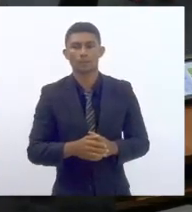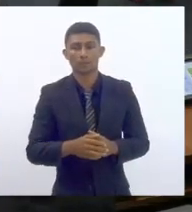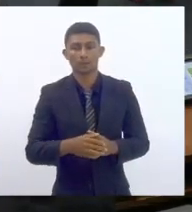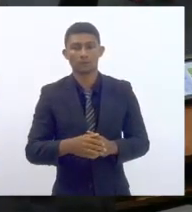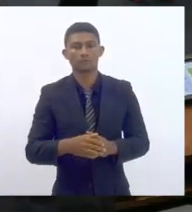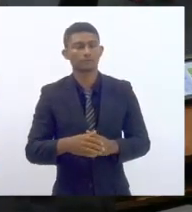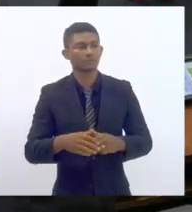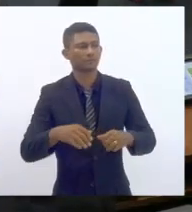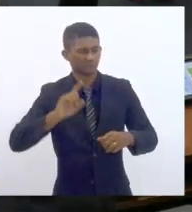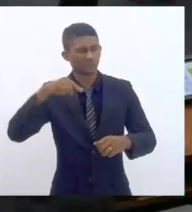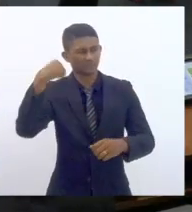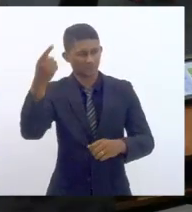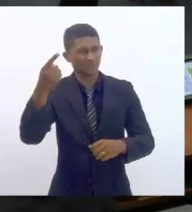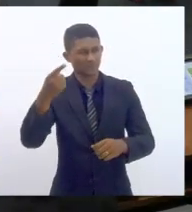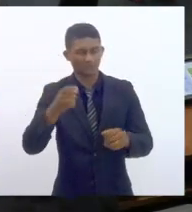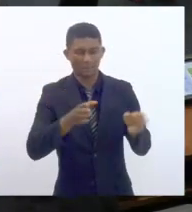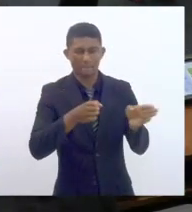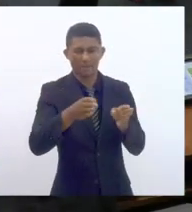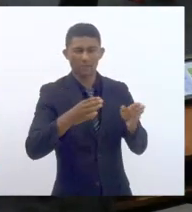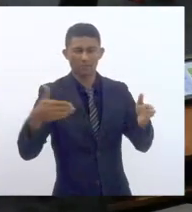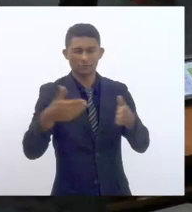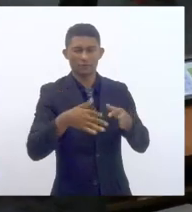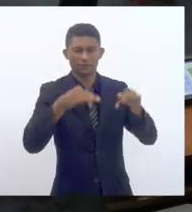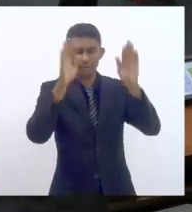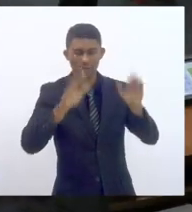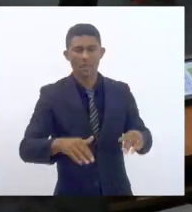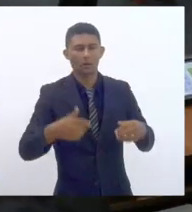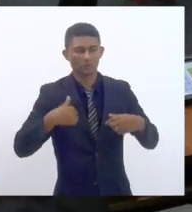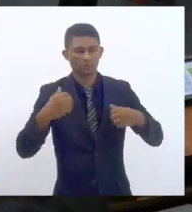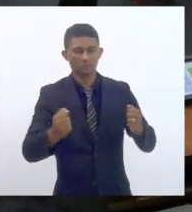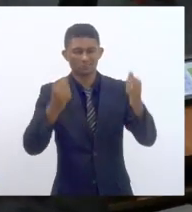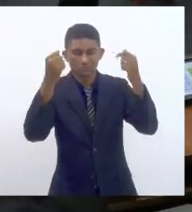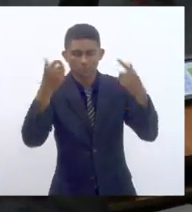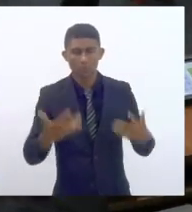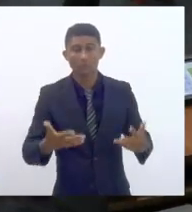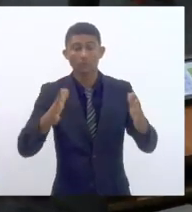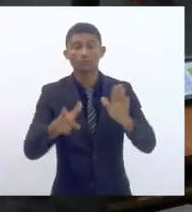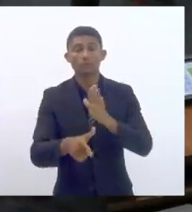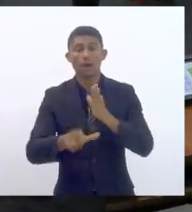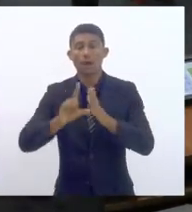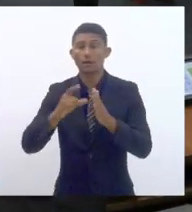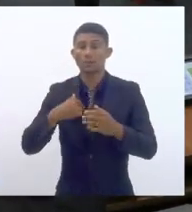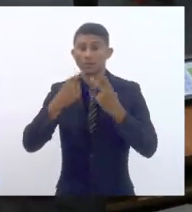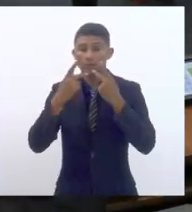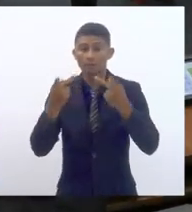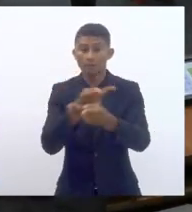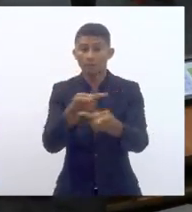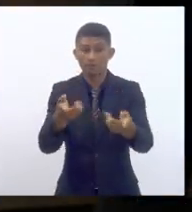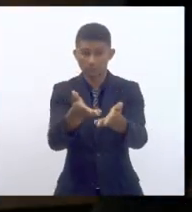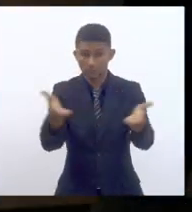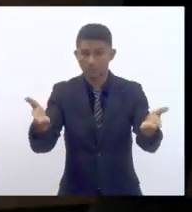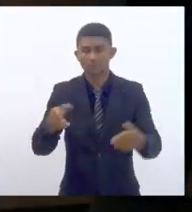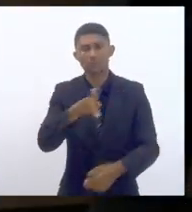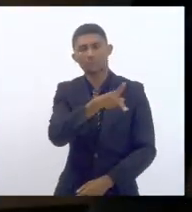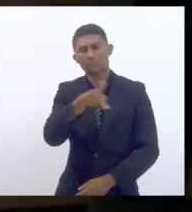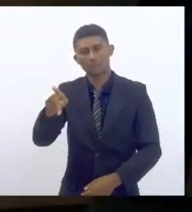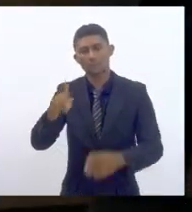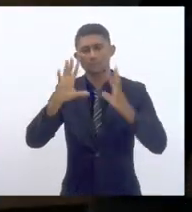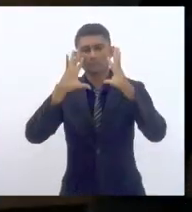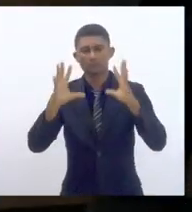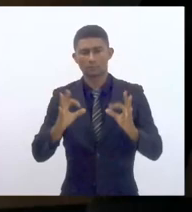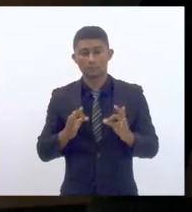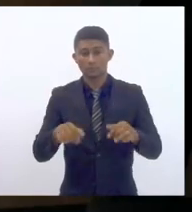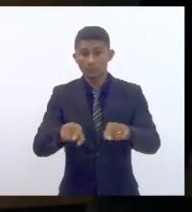expediente final, mas eu queria falar para vocês e pediria atenção do presidente, do líder do